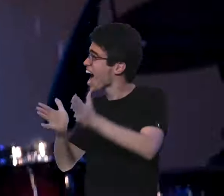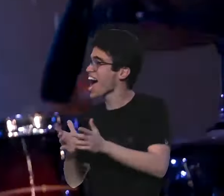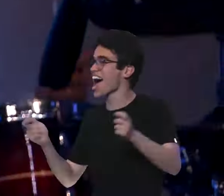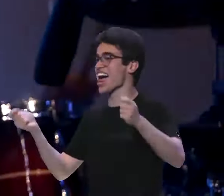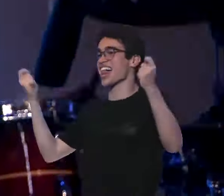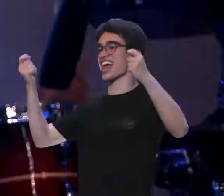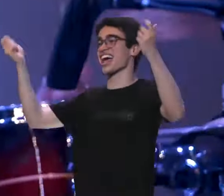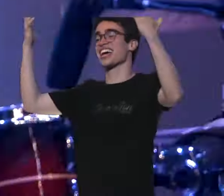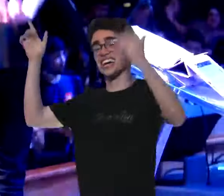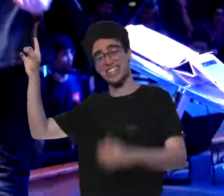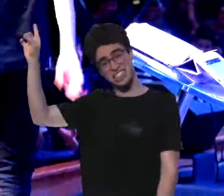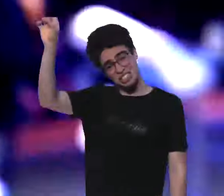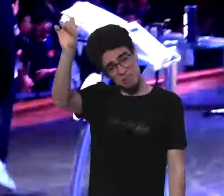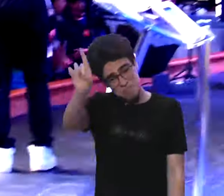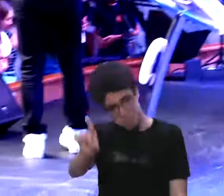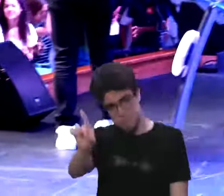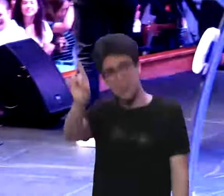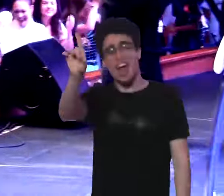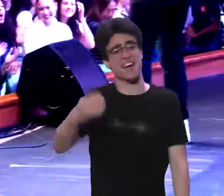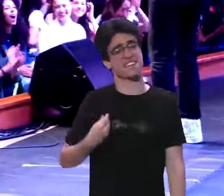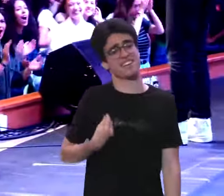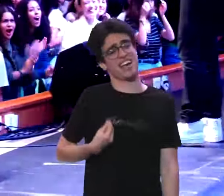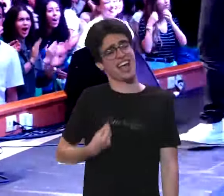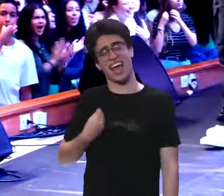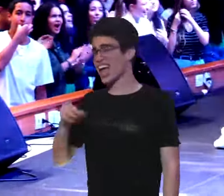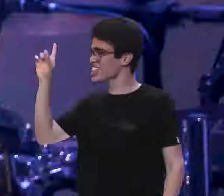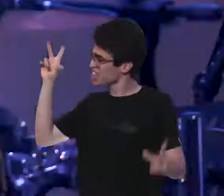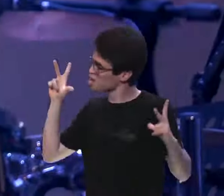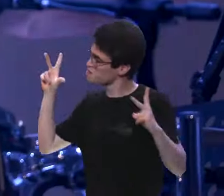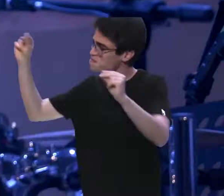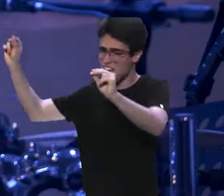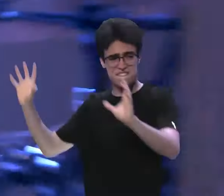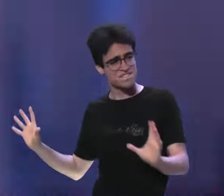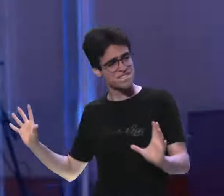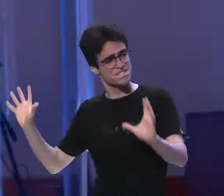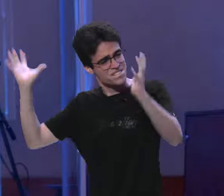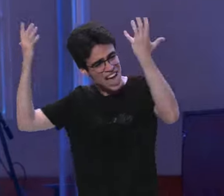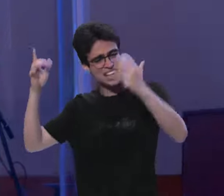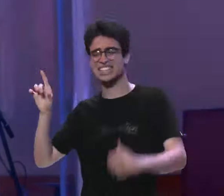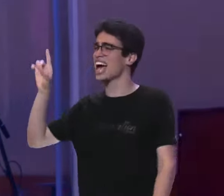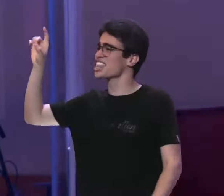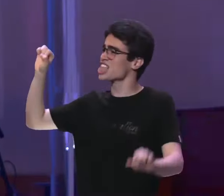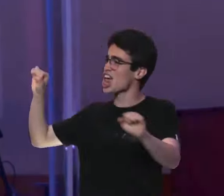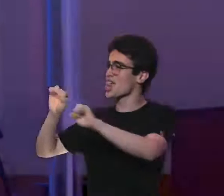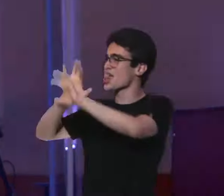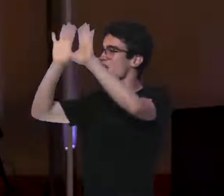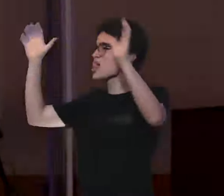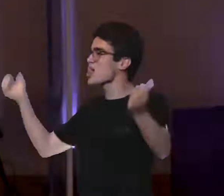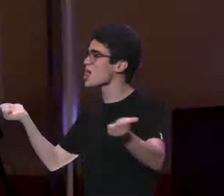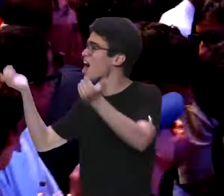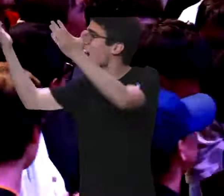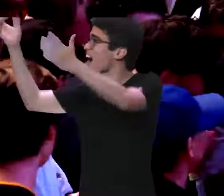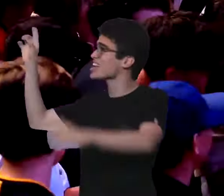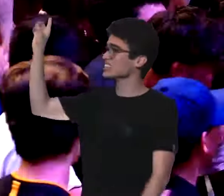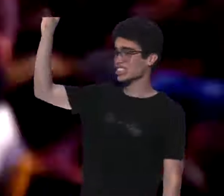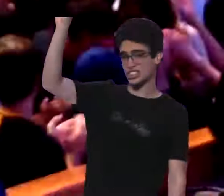Ele está neste lugar. Ele merece festa. Ele é o Rei da Glória. Quando Ele chega, as coisas